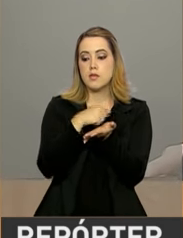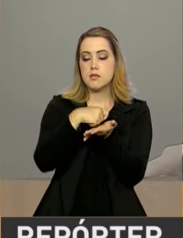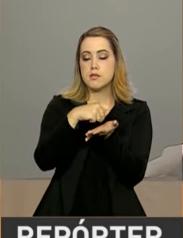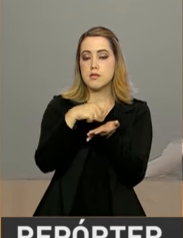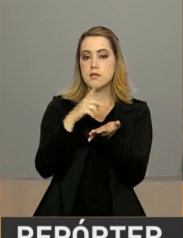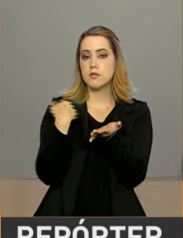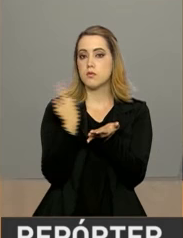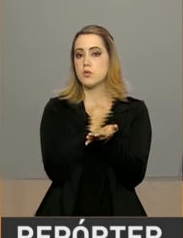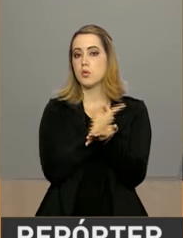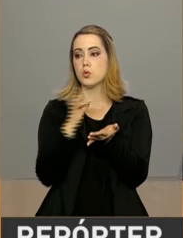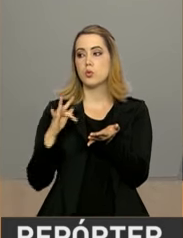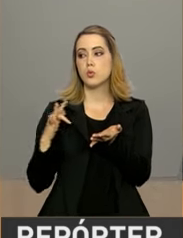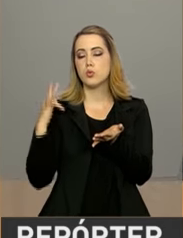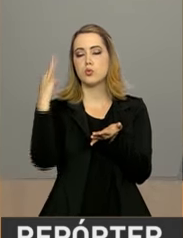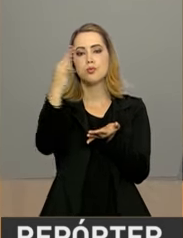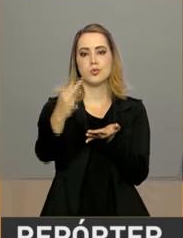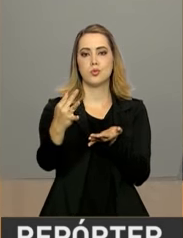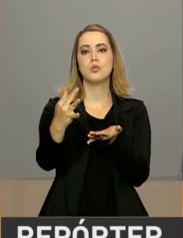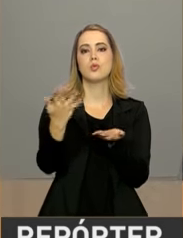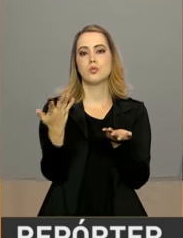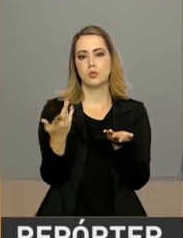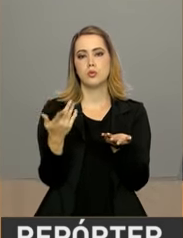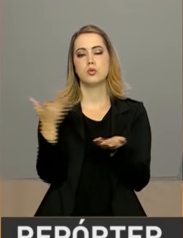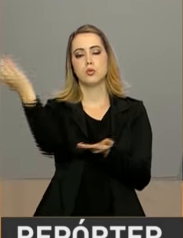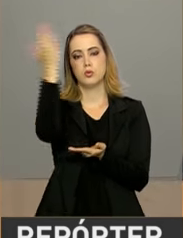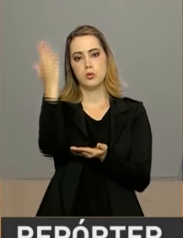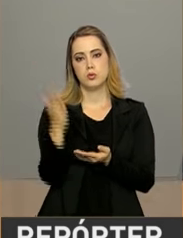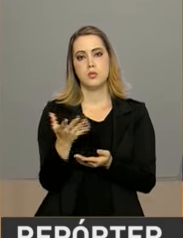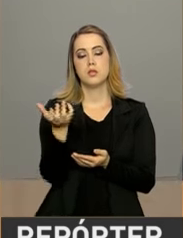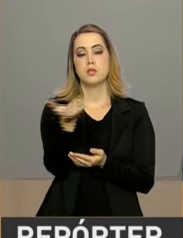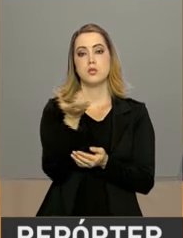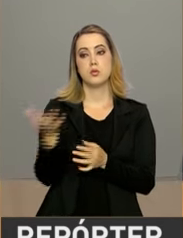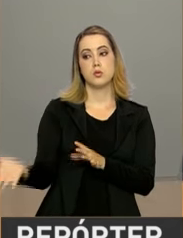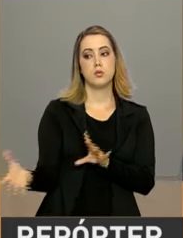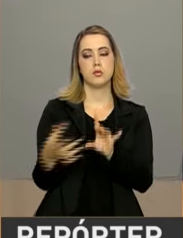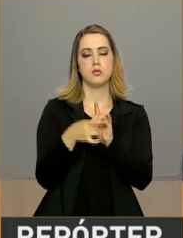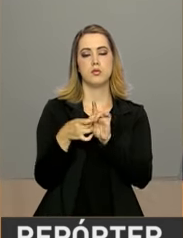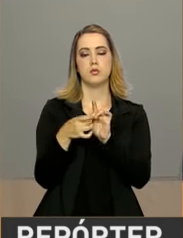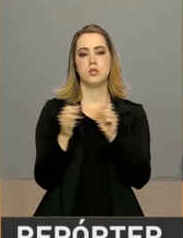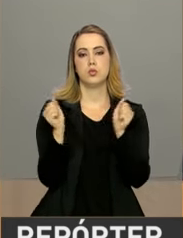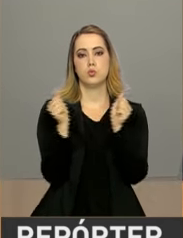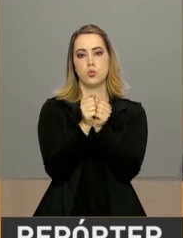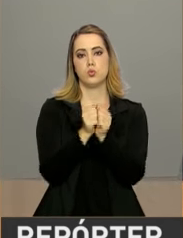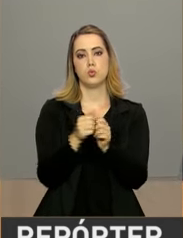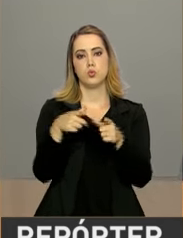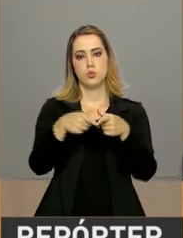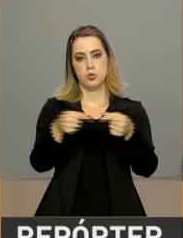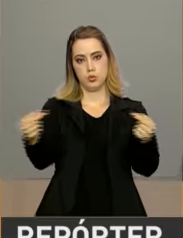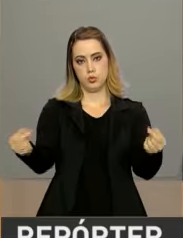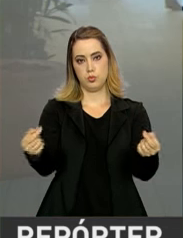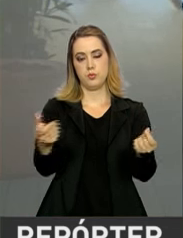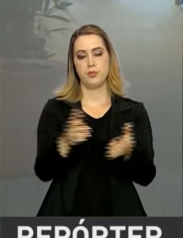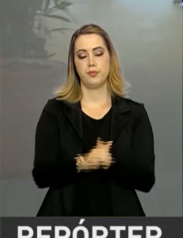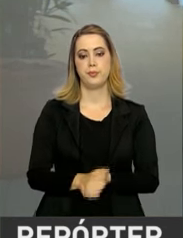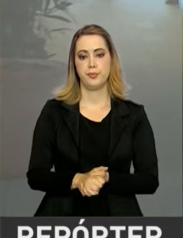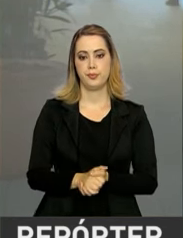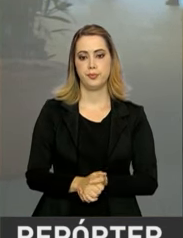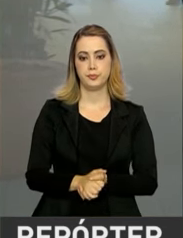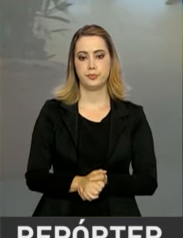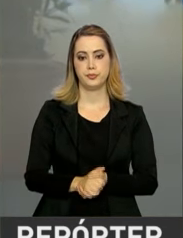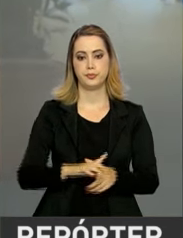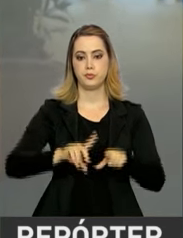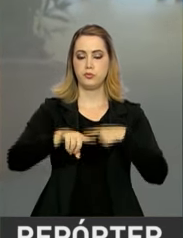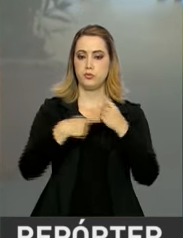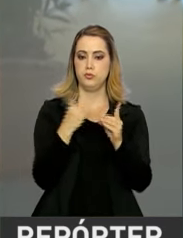brasil quer que também este futuros embora seja uma obra conjunta dos brasileiros com o japonês depois do encontro